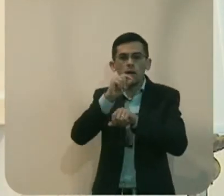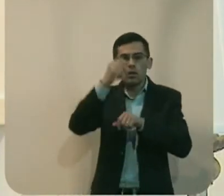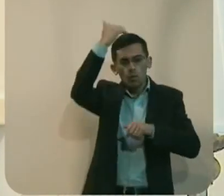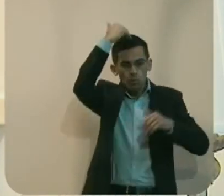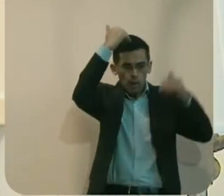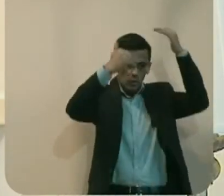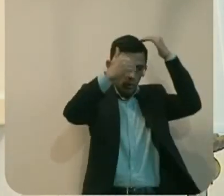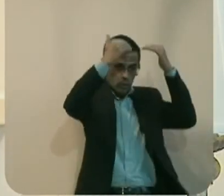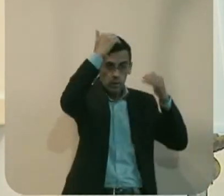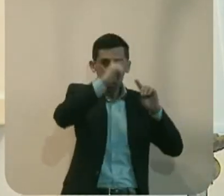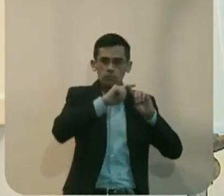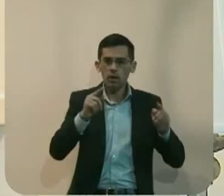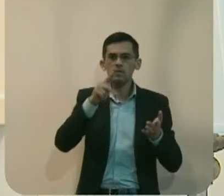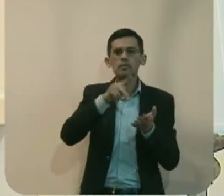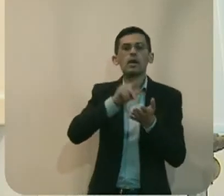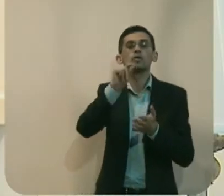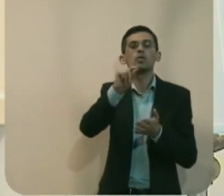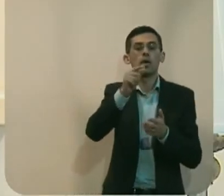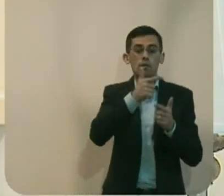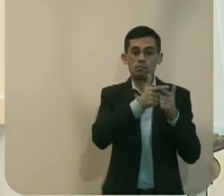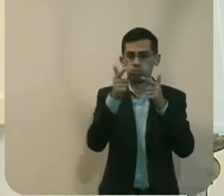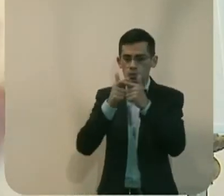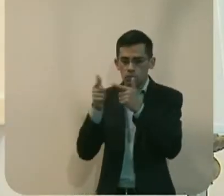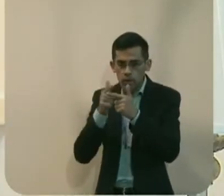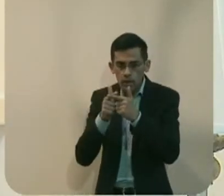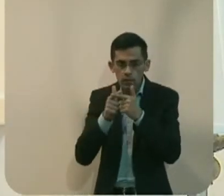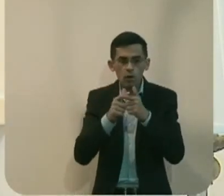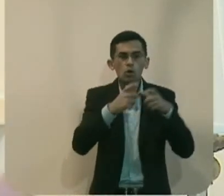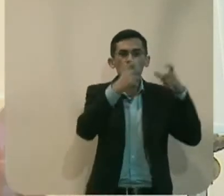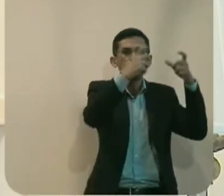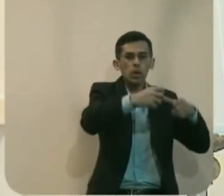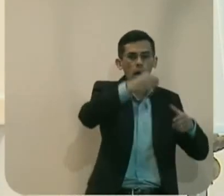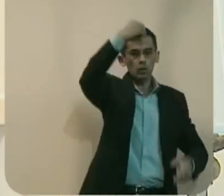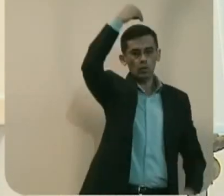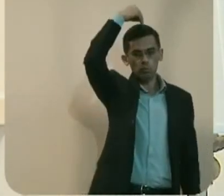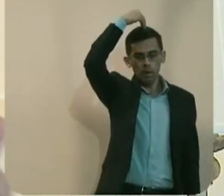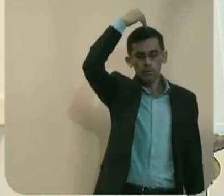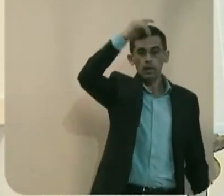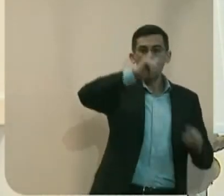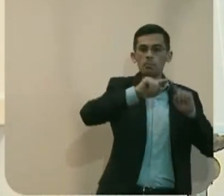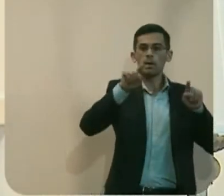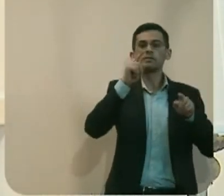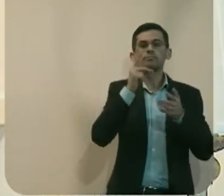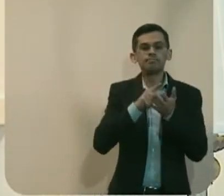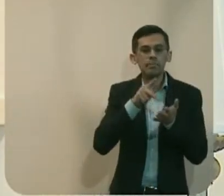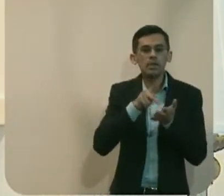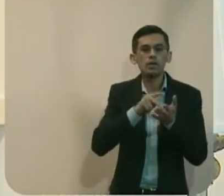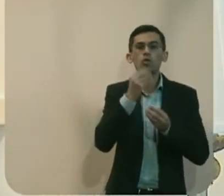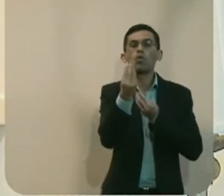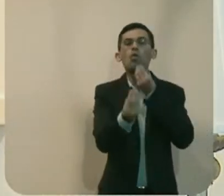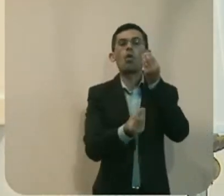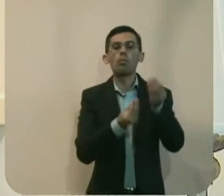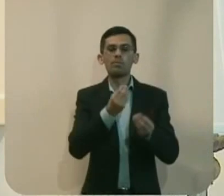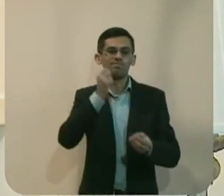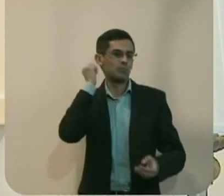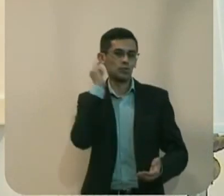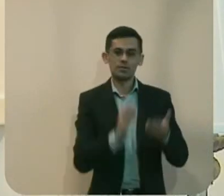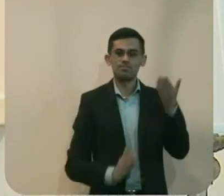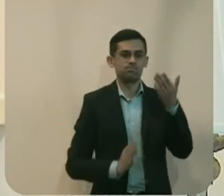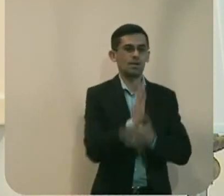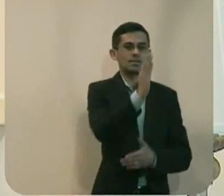culpado daquilo, mas na verdade o problema não é onde estão os culpados, mas o problema é como resolver a